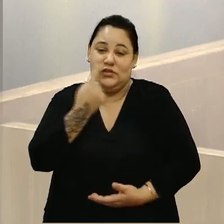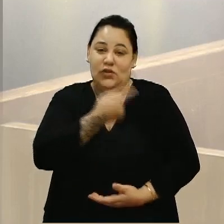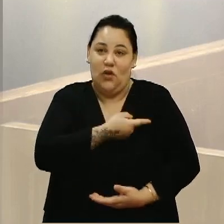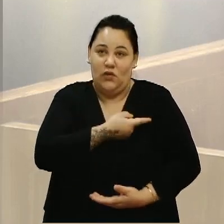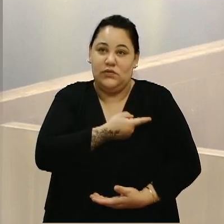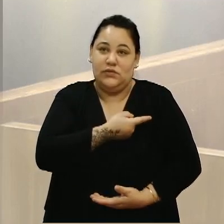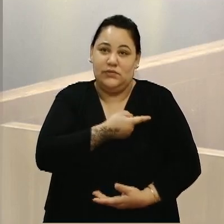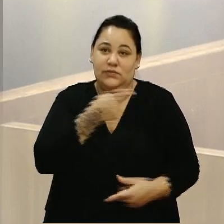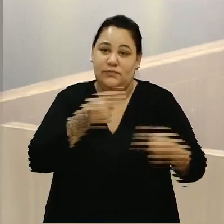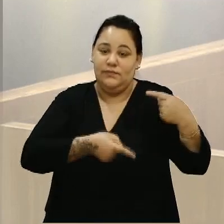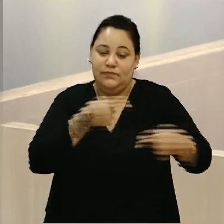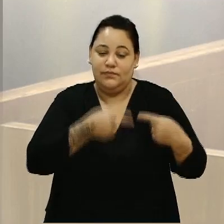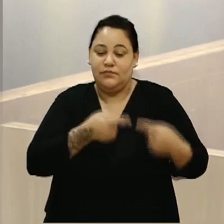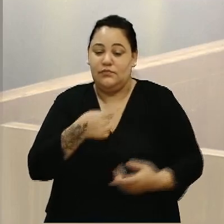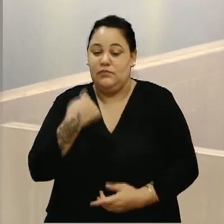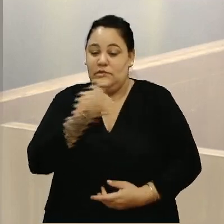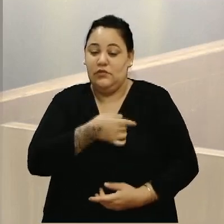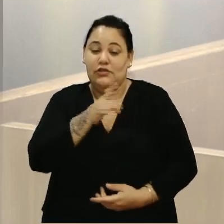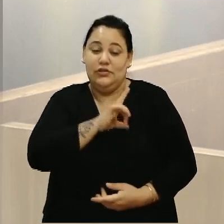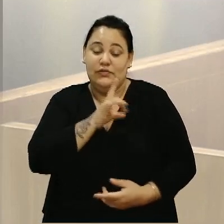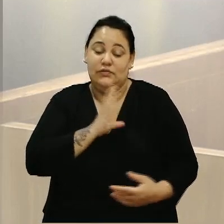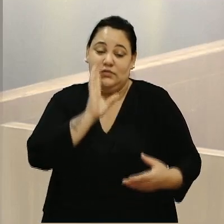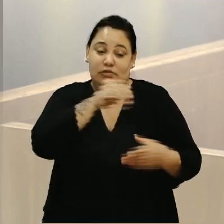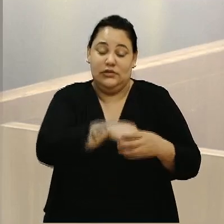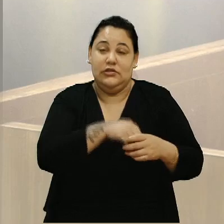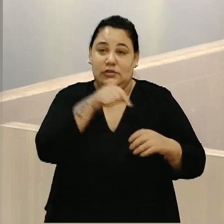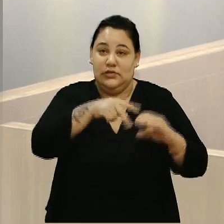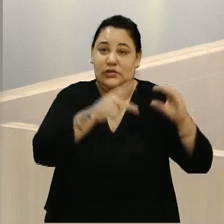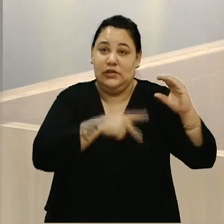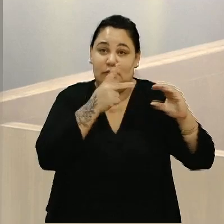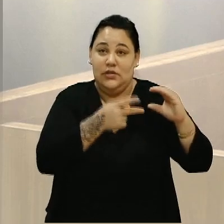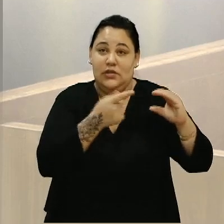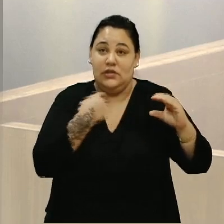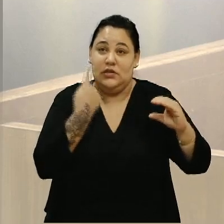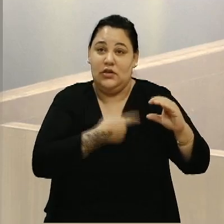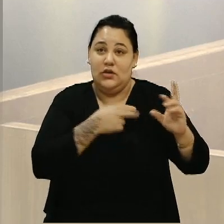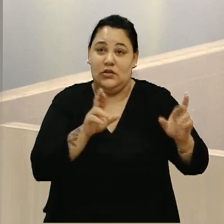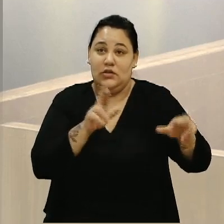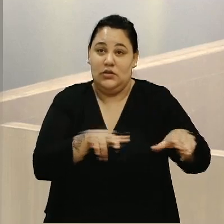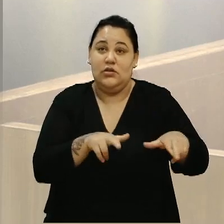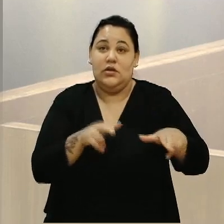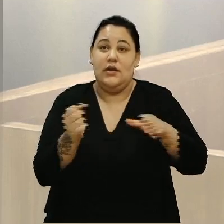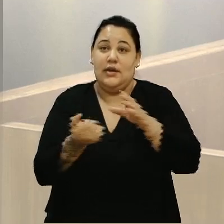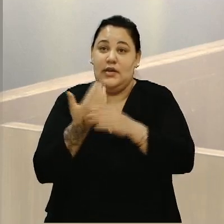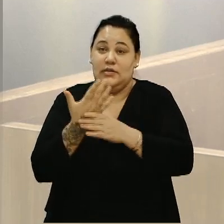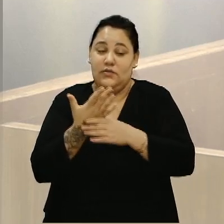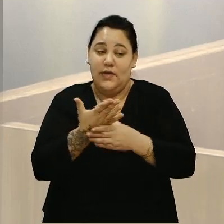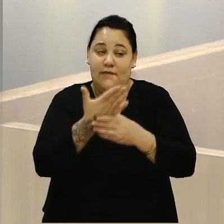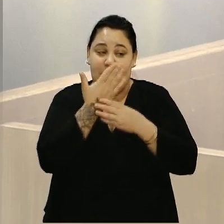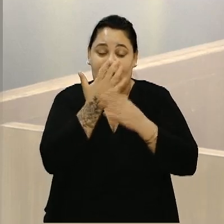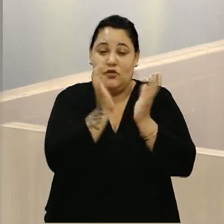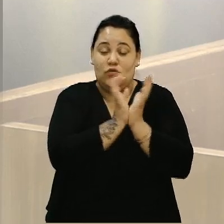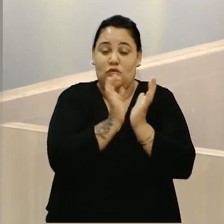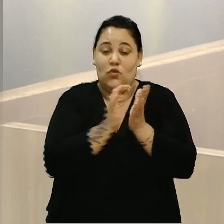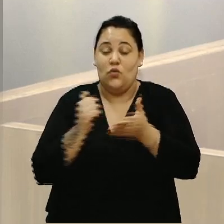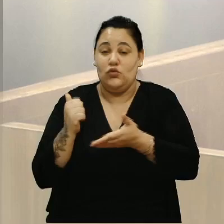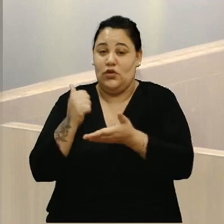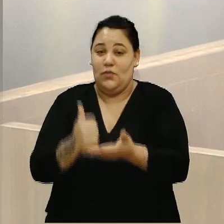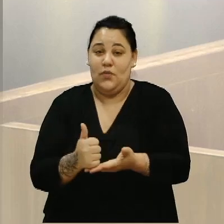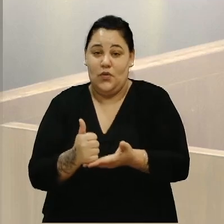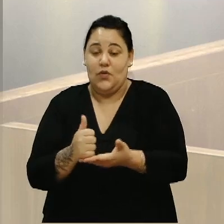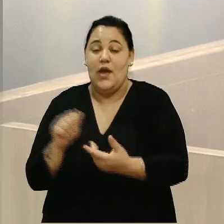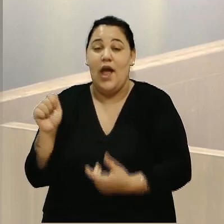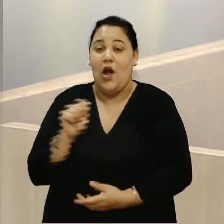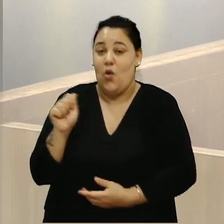que nós tivemos nesta casa e na nossa região. A criação da Frente Parlamentar em